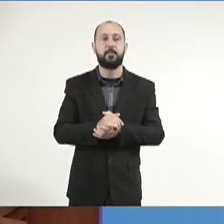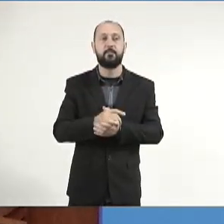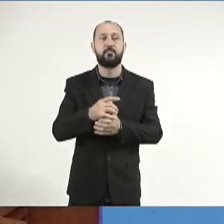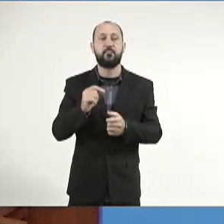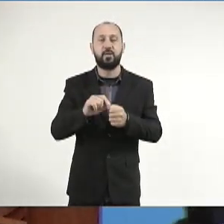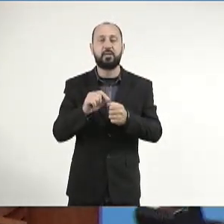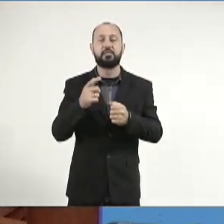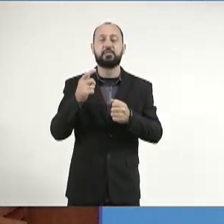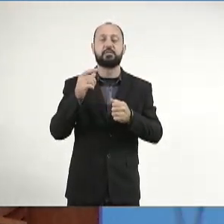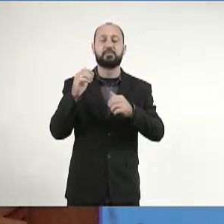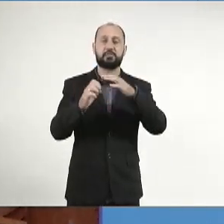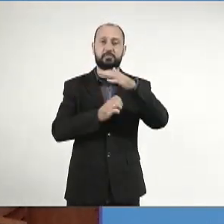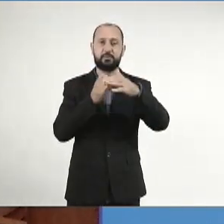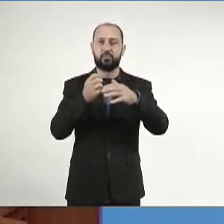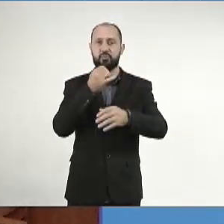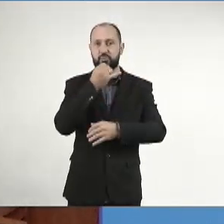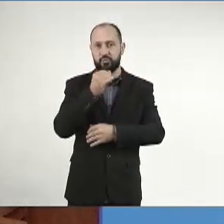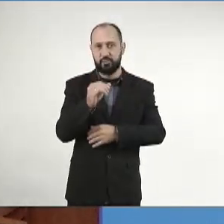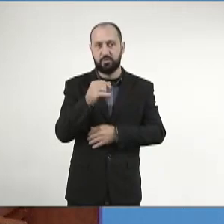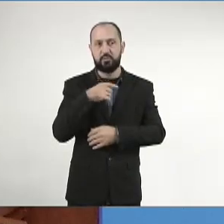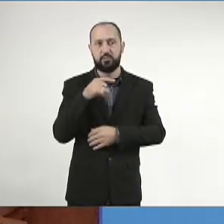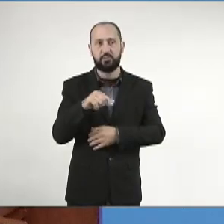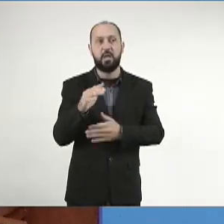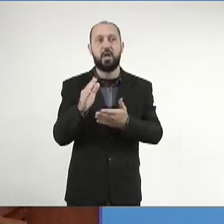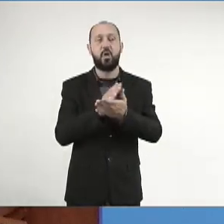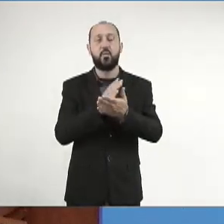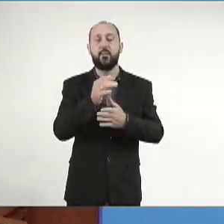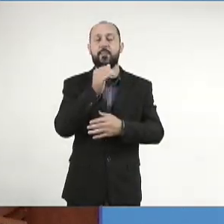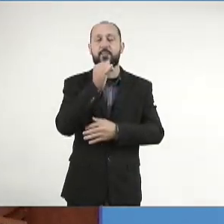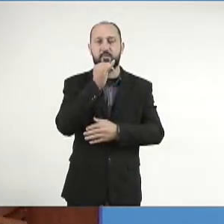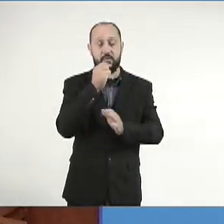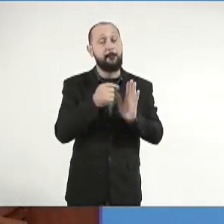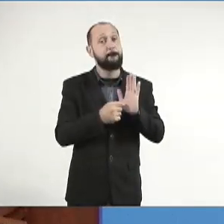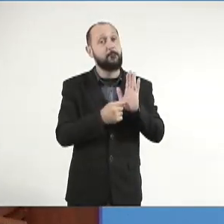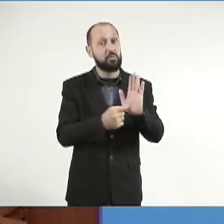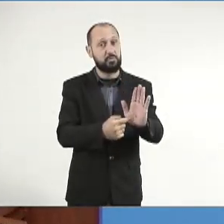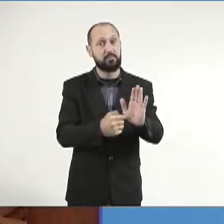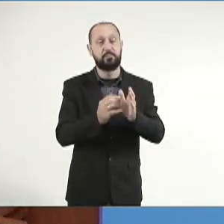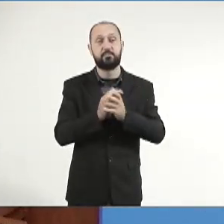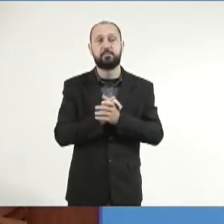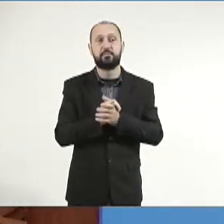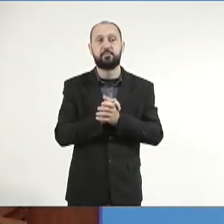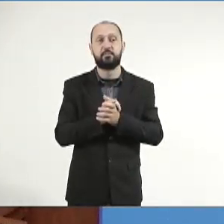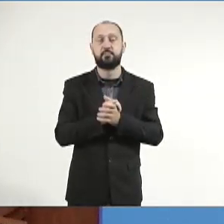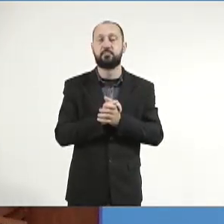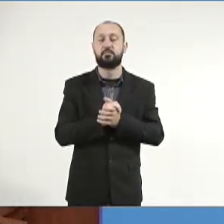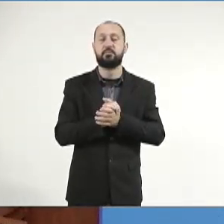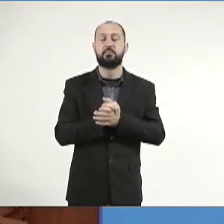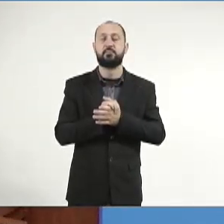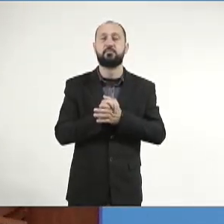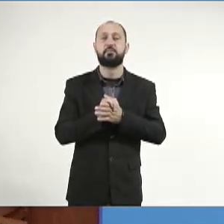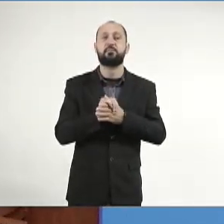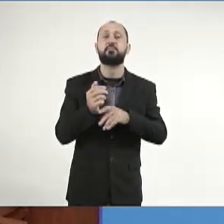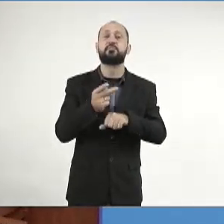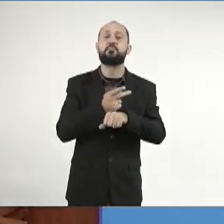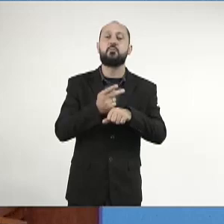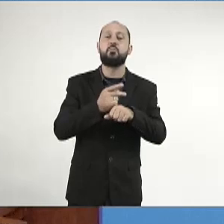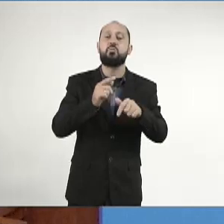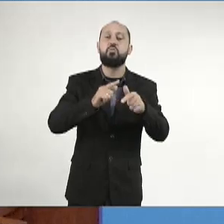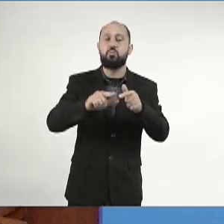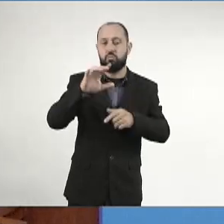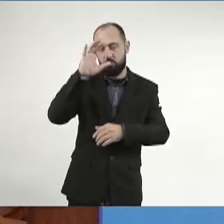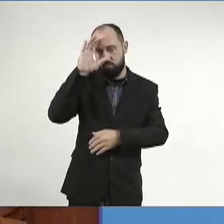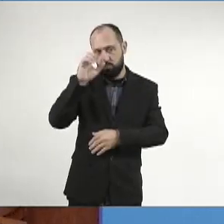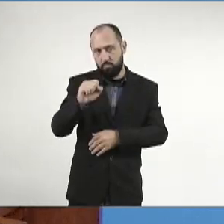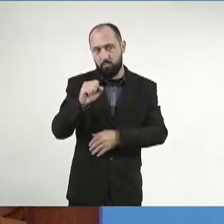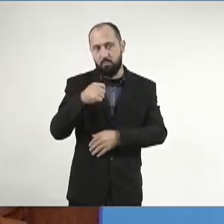provedoras de internet. Trouxe aqui alguns exemplos, inclusive, e buscando uma solução para essa